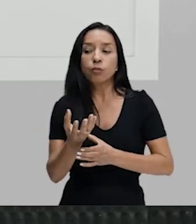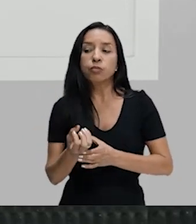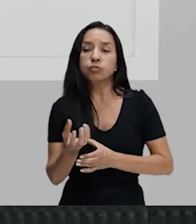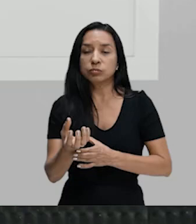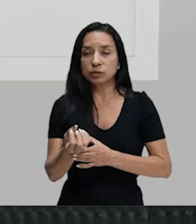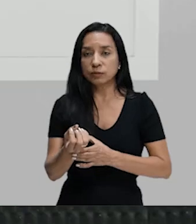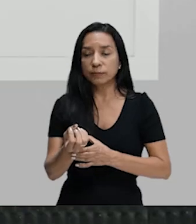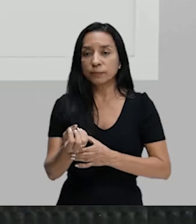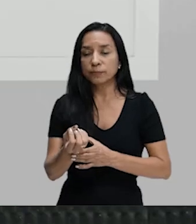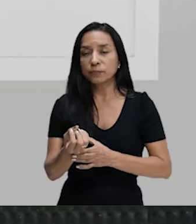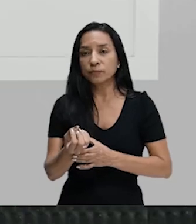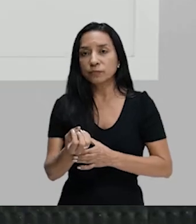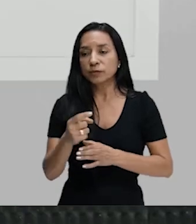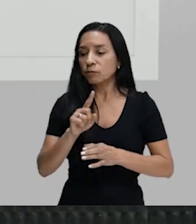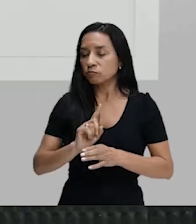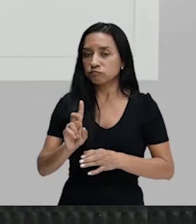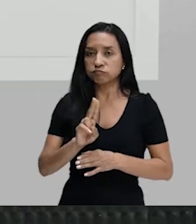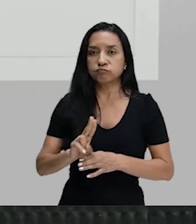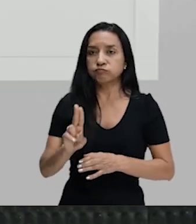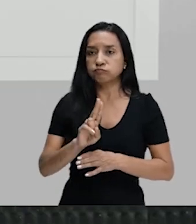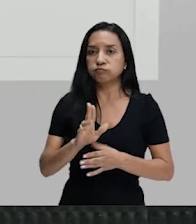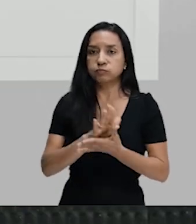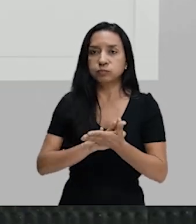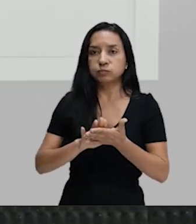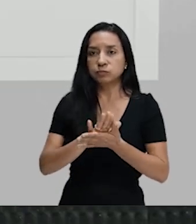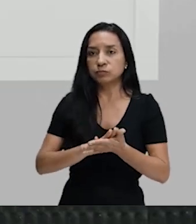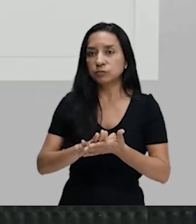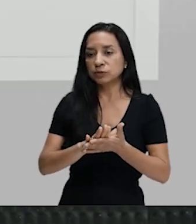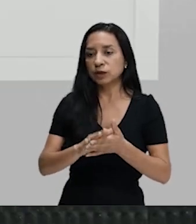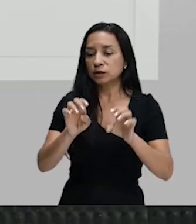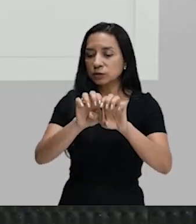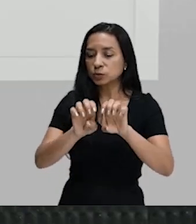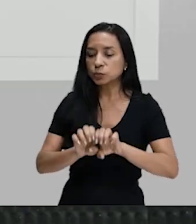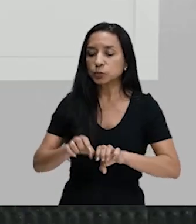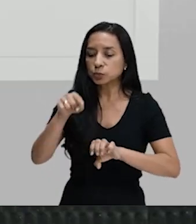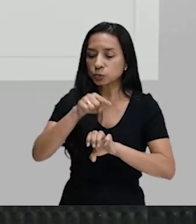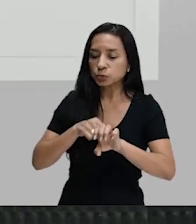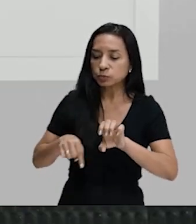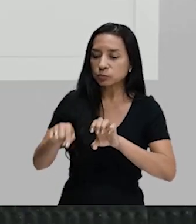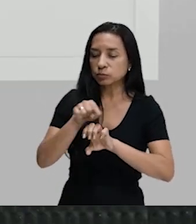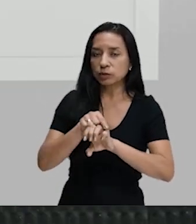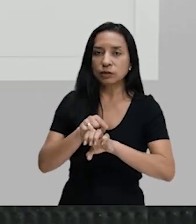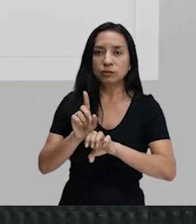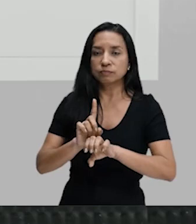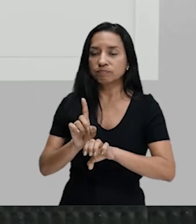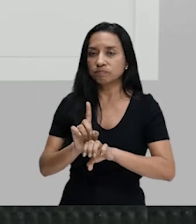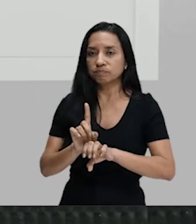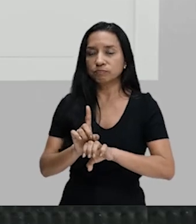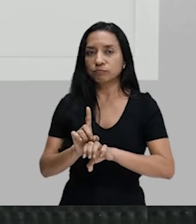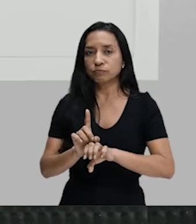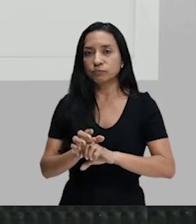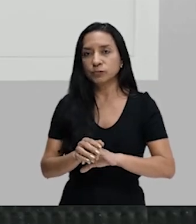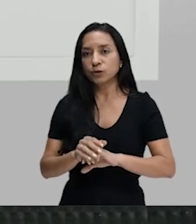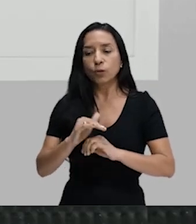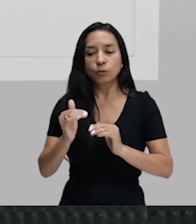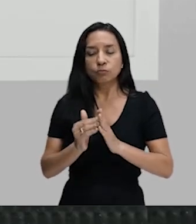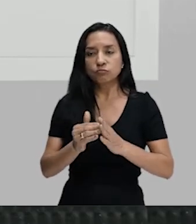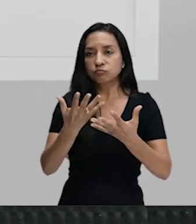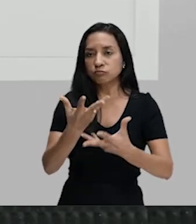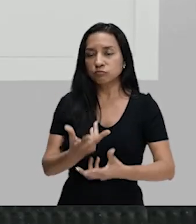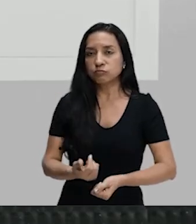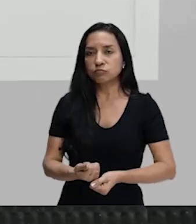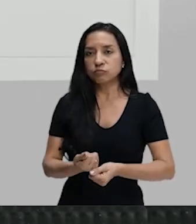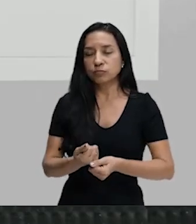está cedendo. Ele não utiliza nada na sua estrutura interna, né, na sua energia interna. Então, tudo que ele